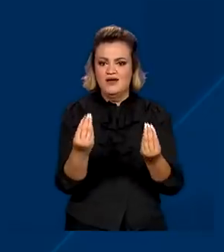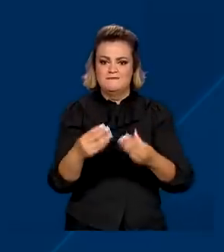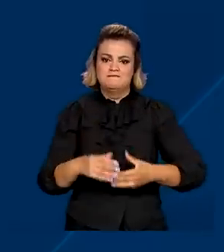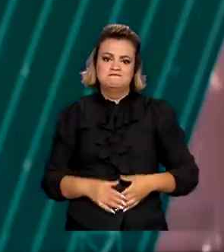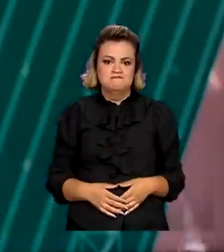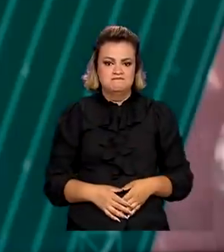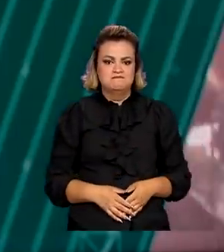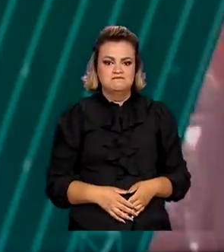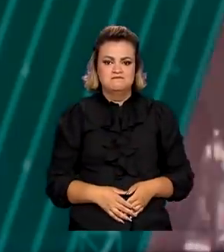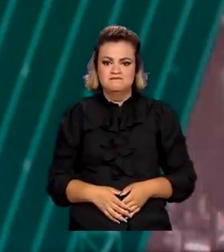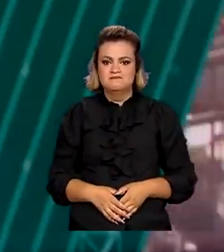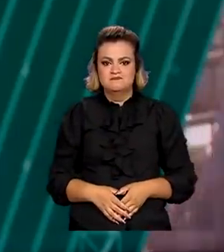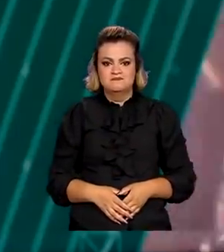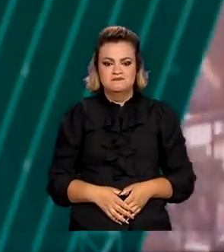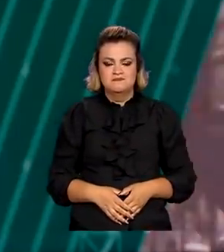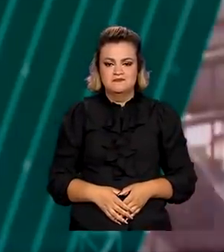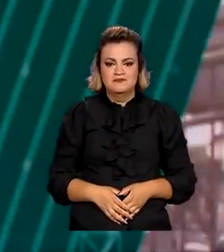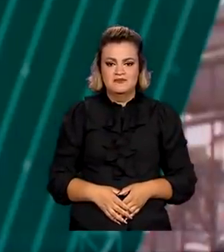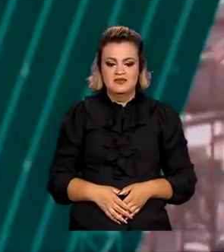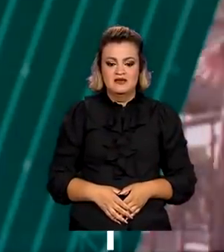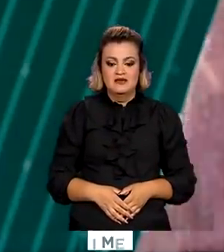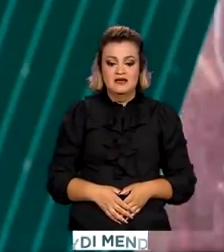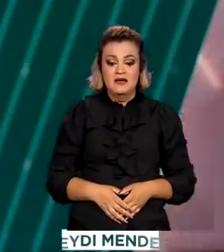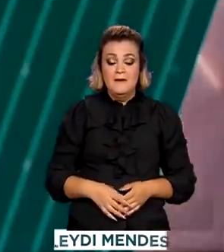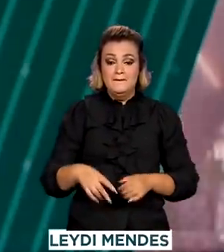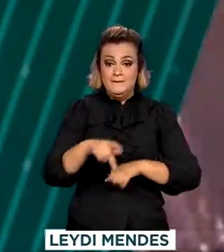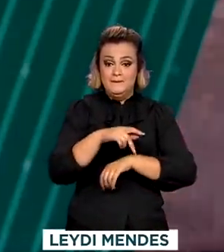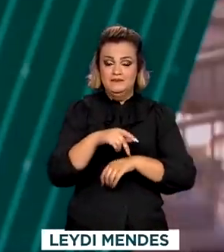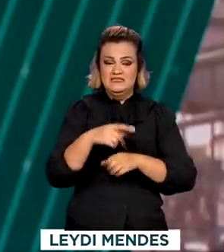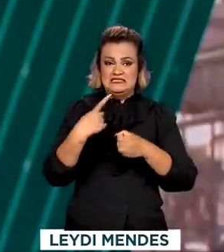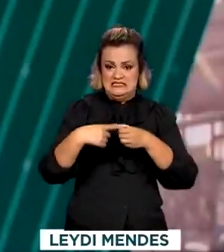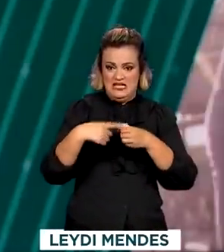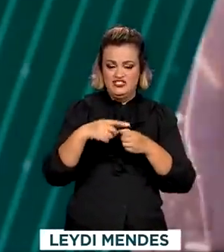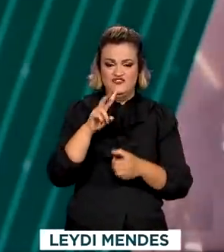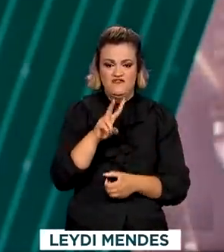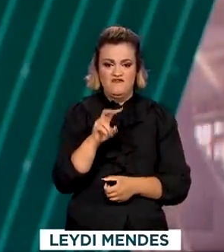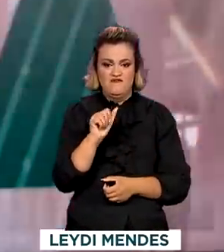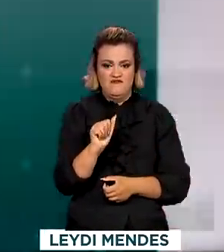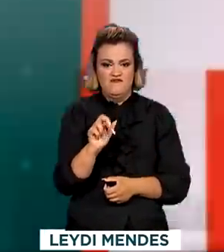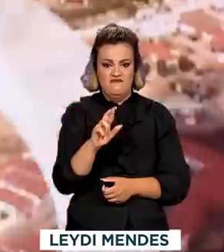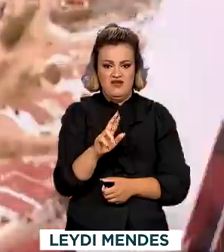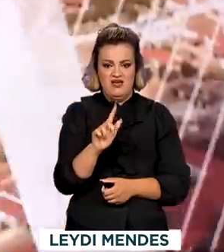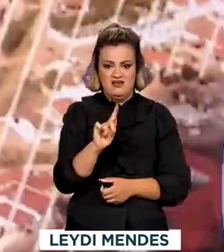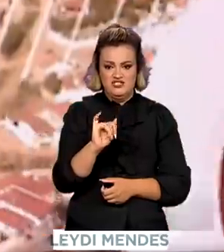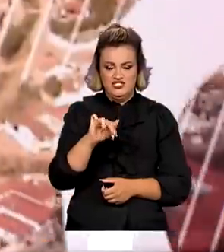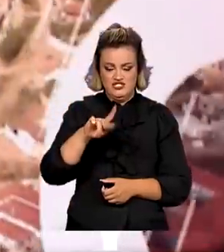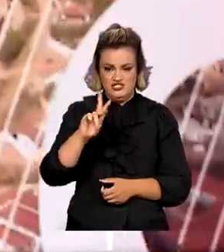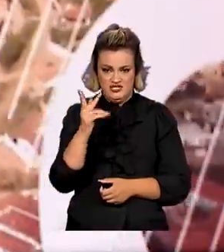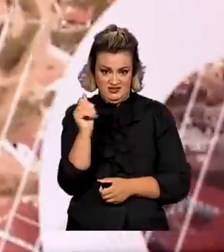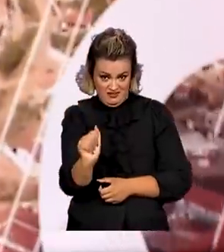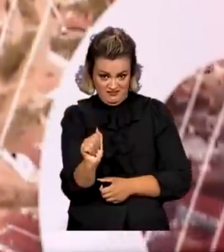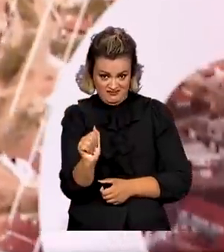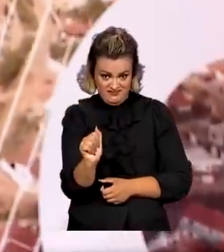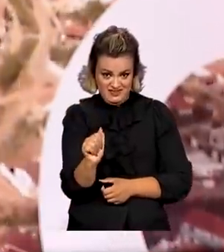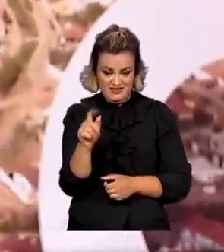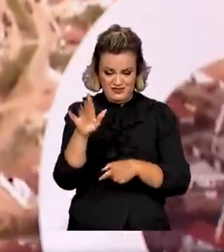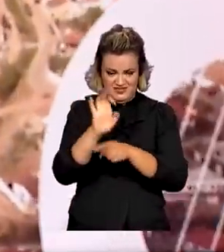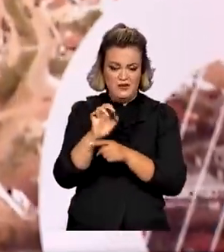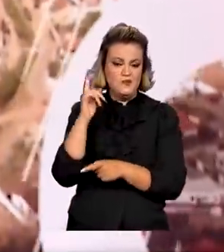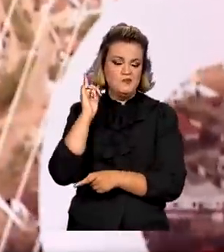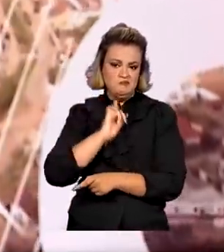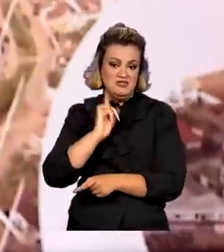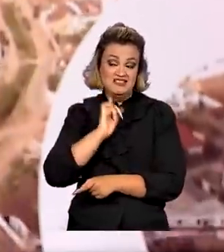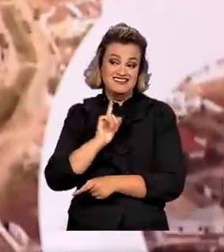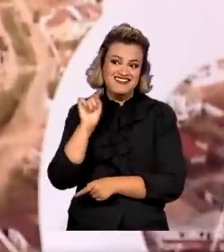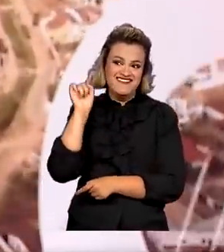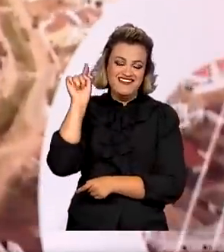vandalismo. E estava em Varginha, no sul de Minas, a réplica da Constituição furtada do Supremo Tribunal